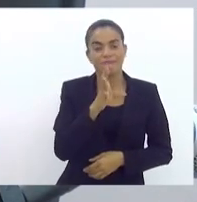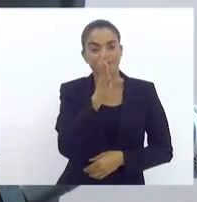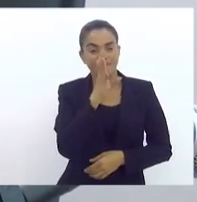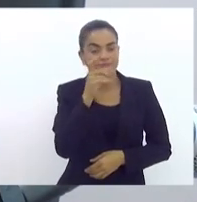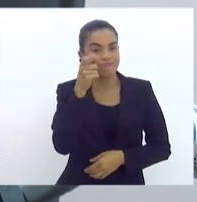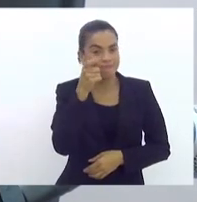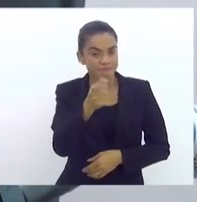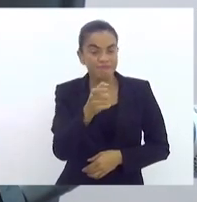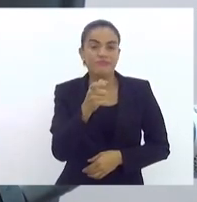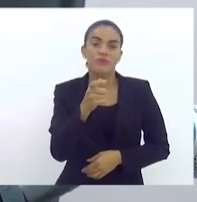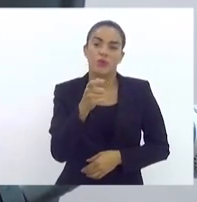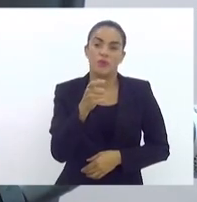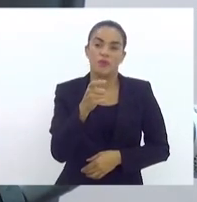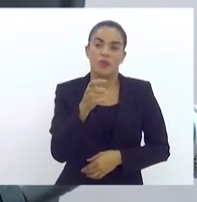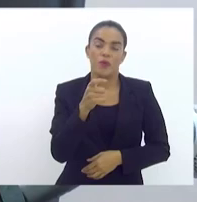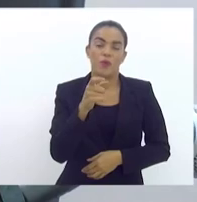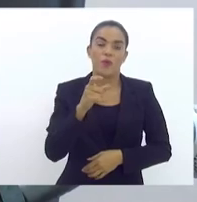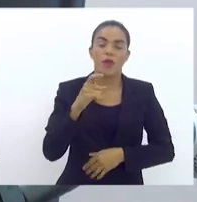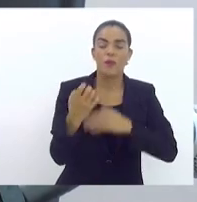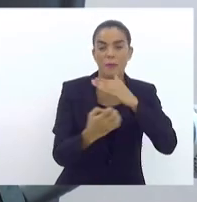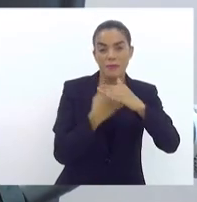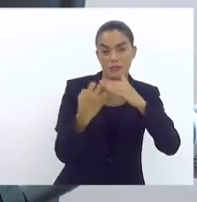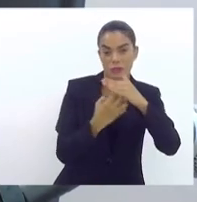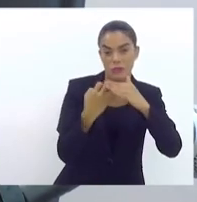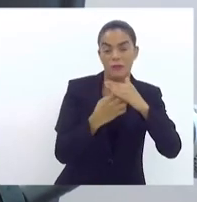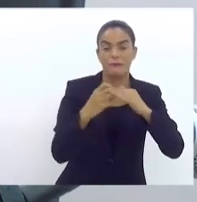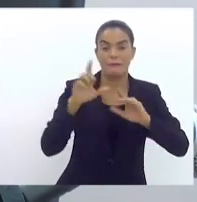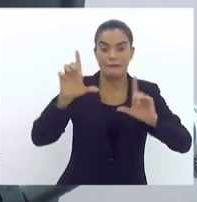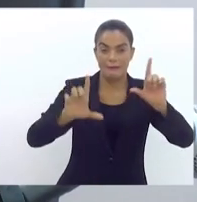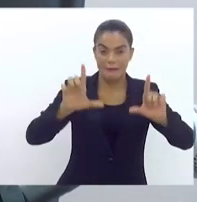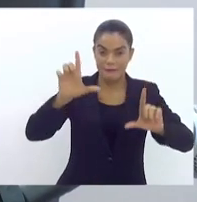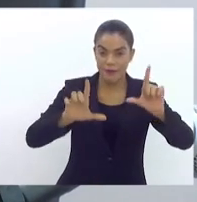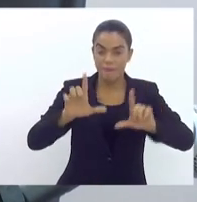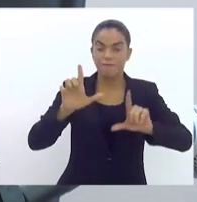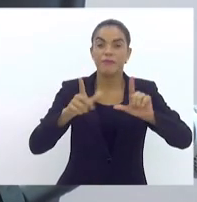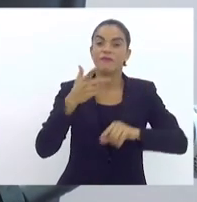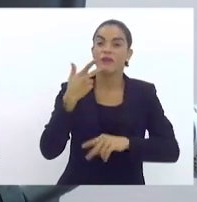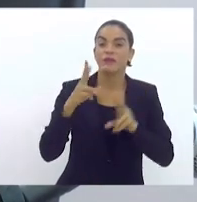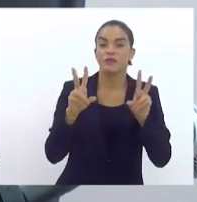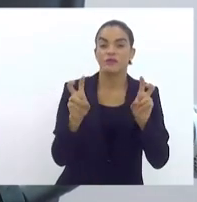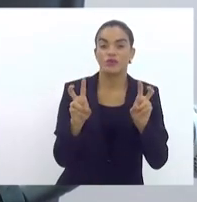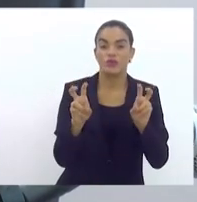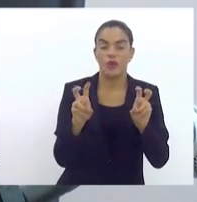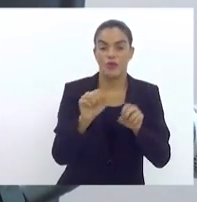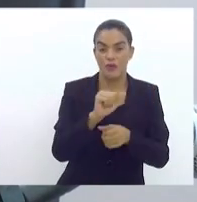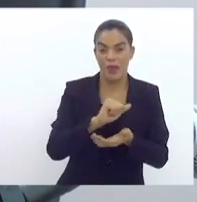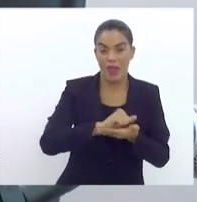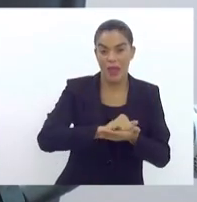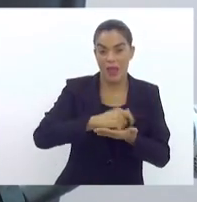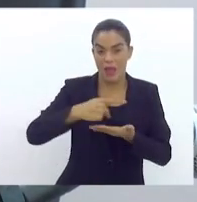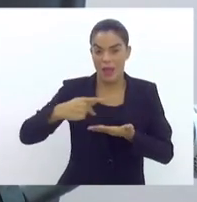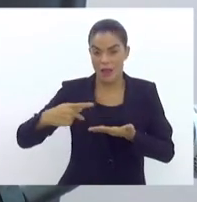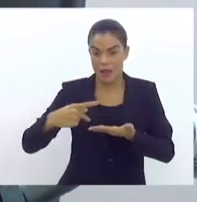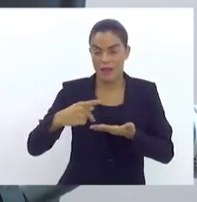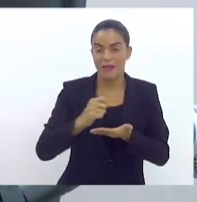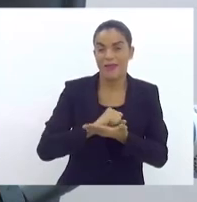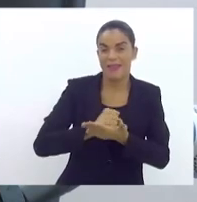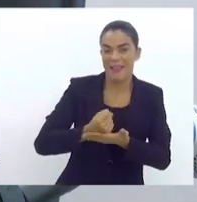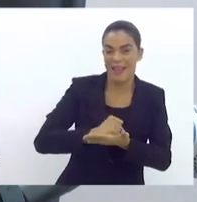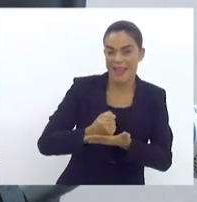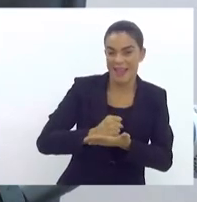veiculada por um grande canal de TV dizendo que exatamente desse aplicativo né de game